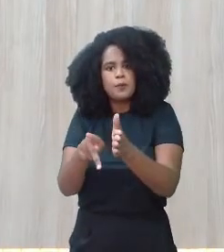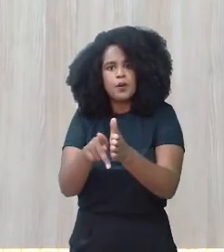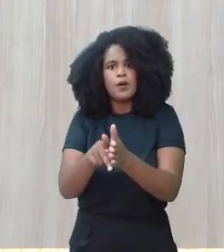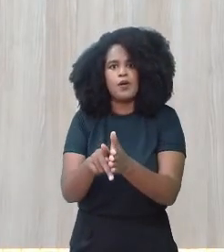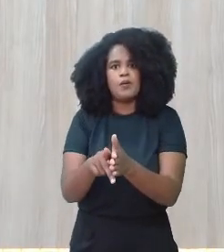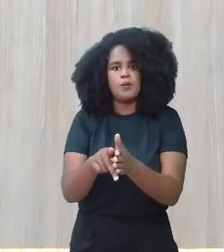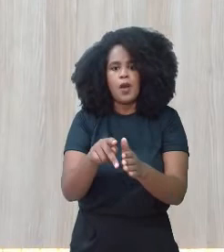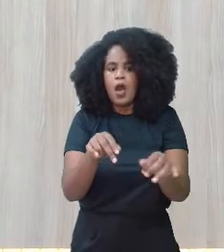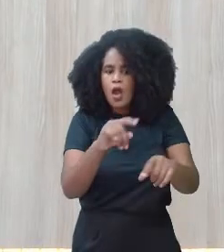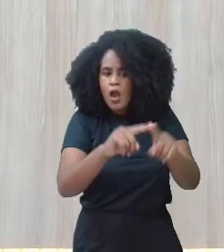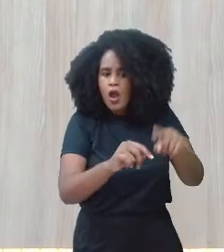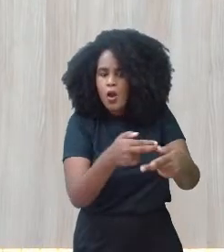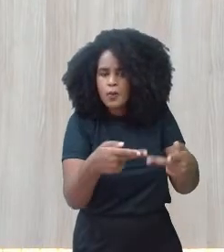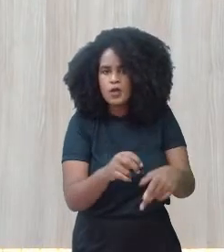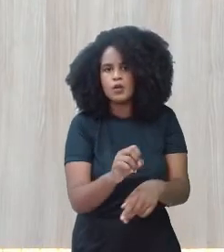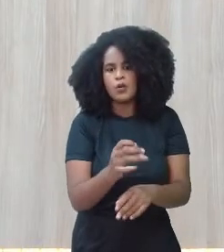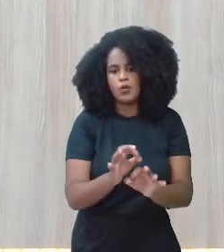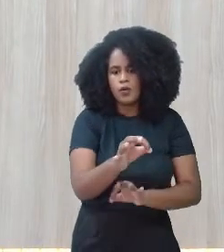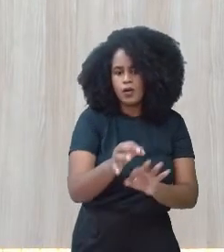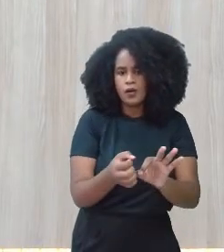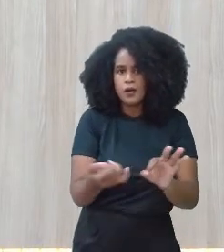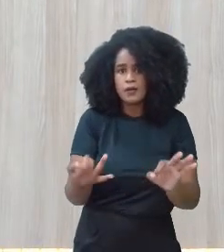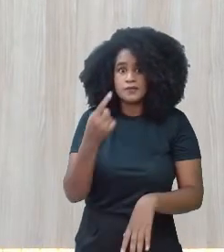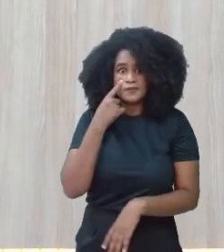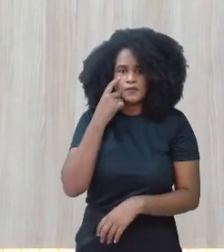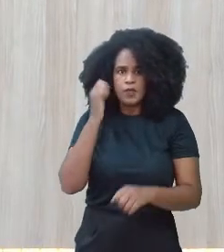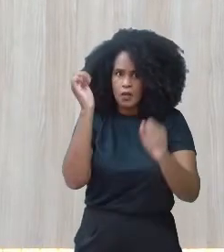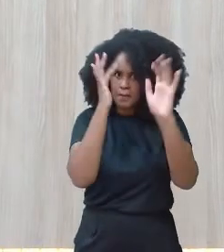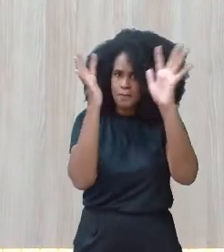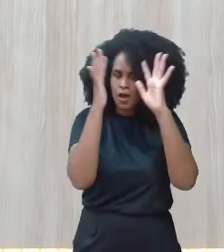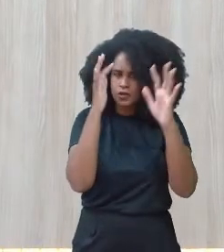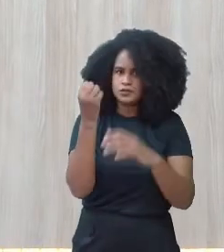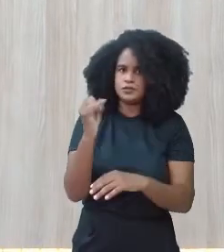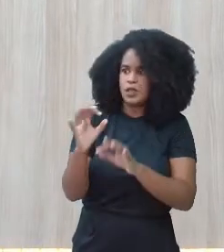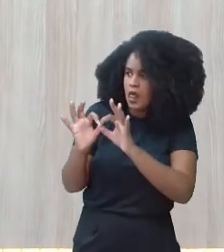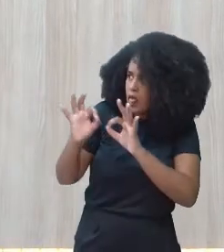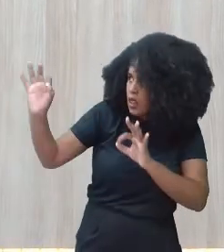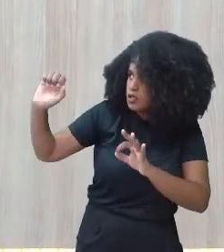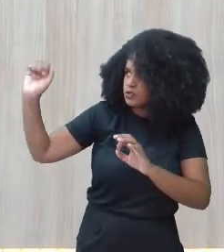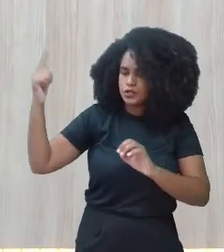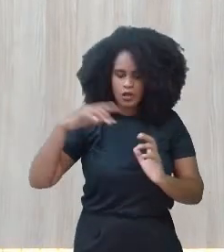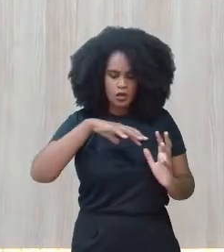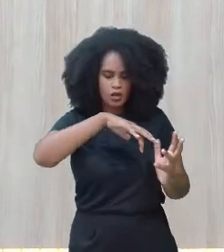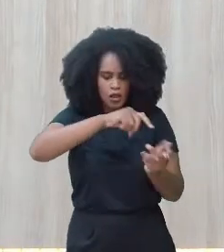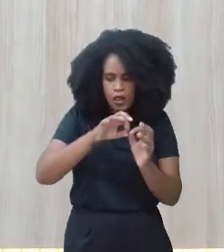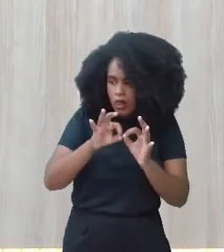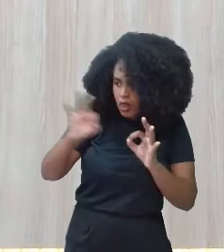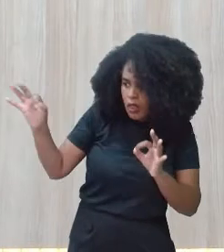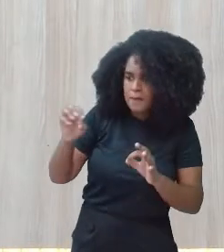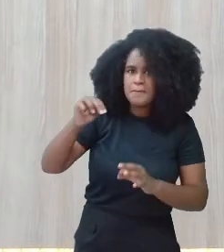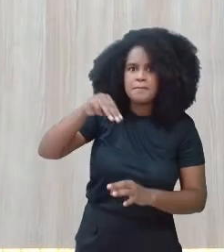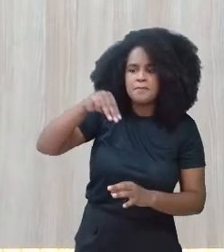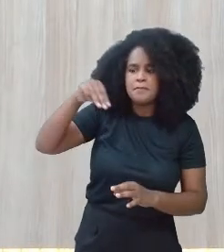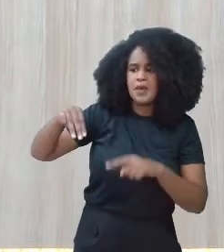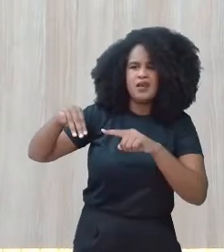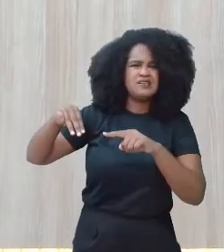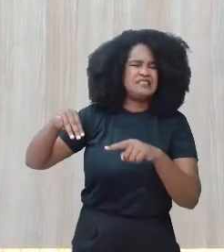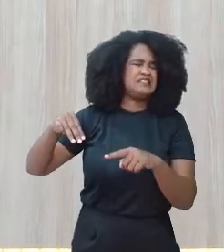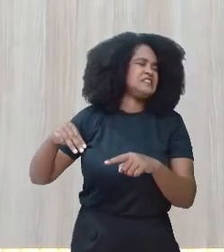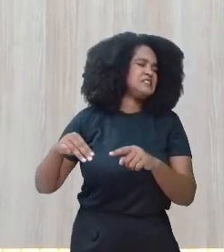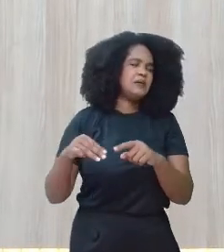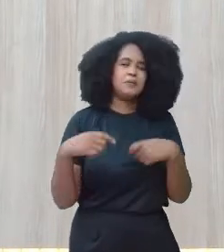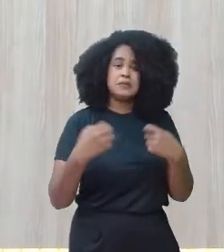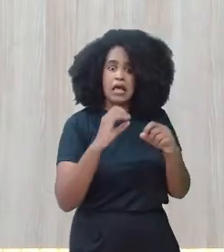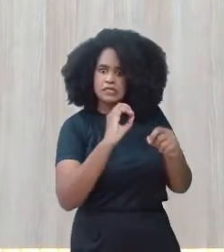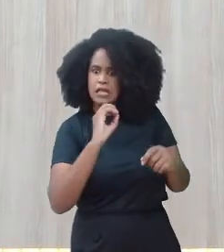situação. Já imaginou essa distância medida em milímetros? Ia ser muito zero para a gente escrever, não é não? Então, a ideia é que a gente comece